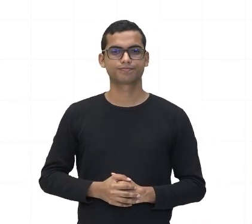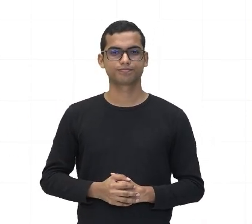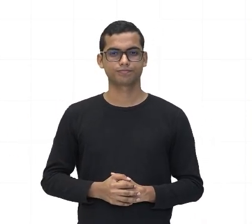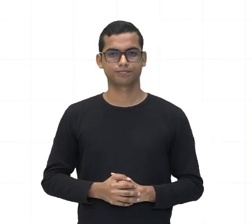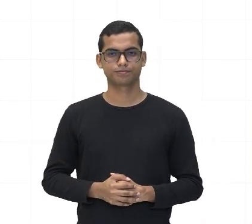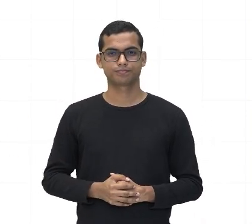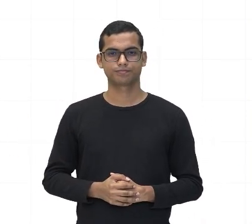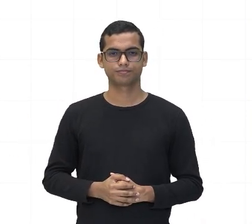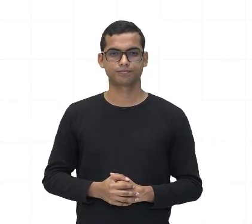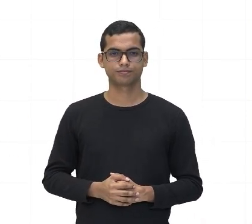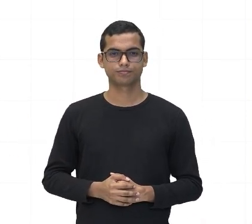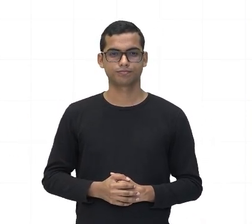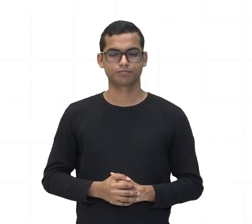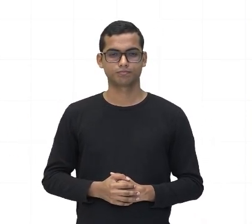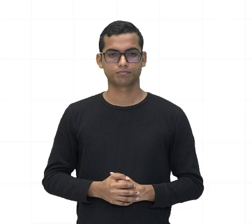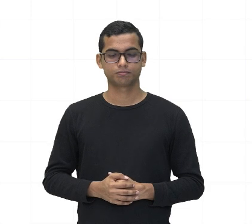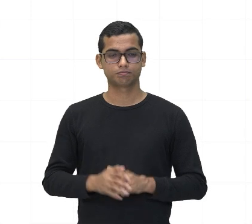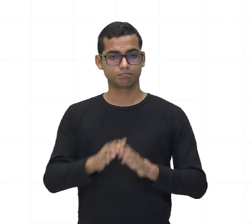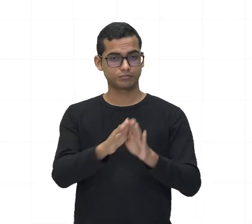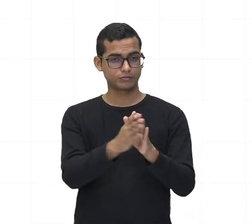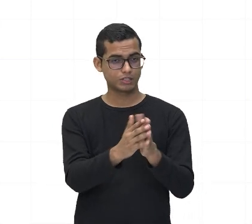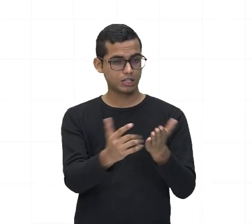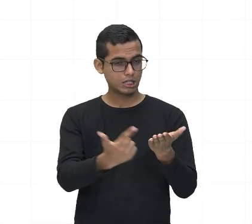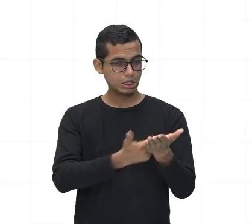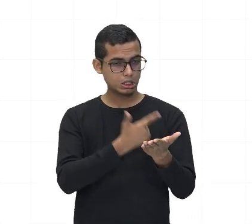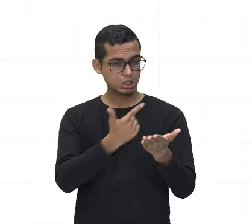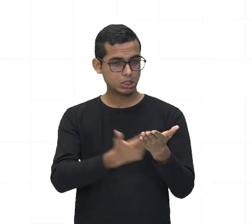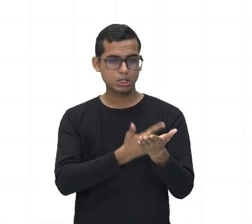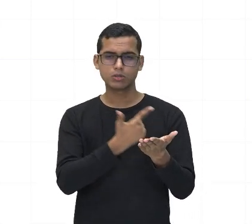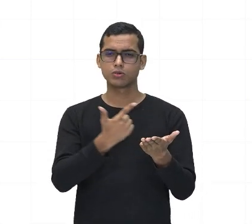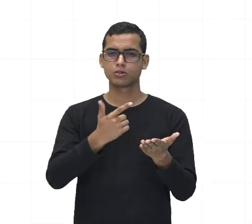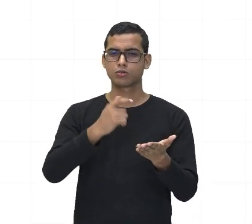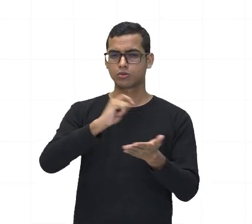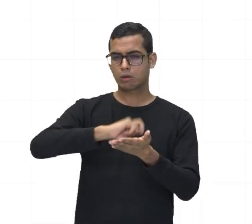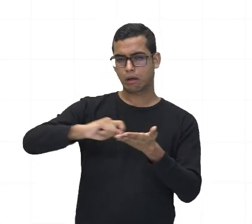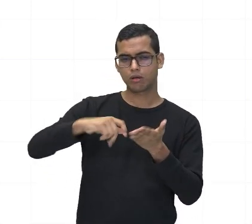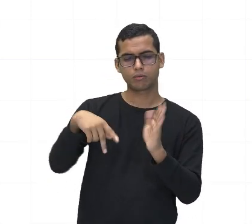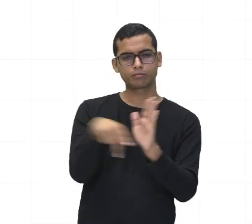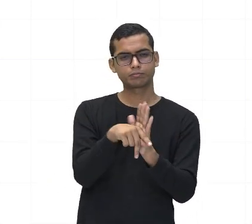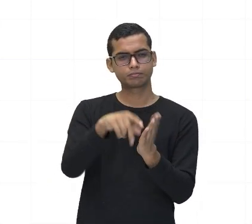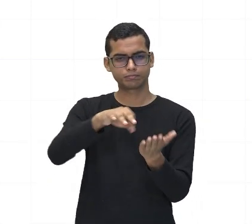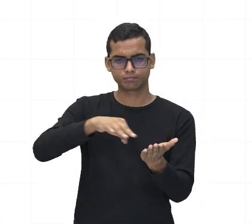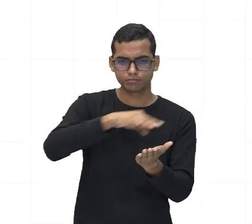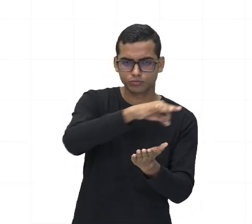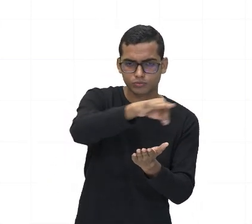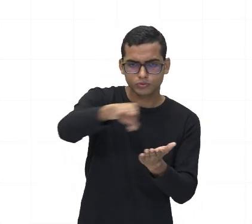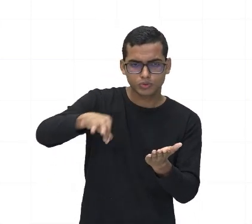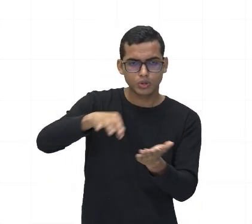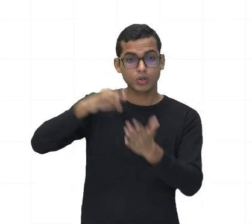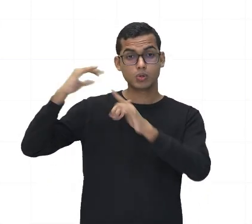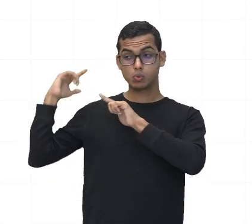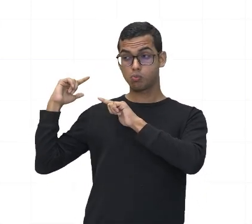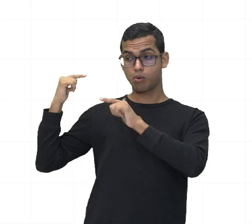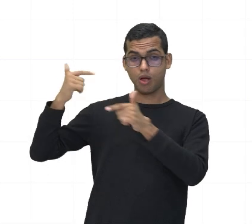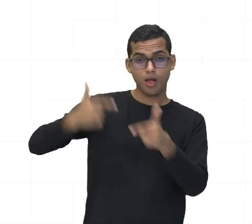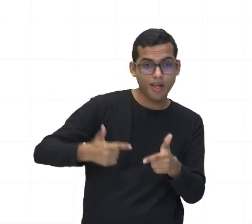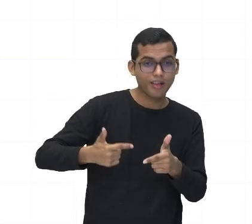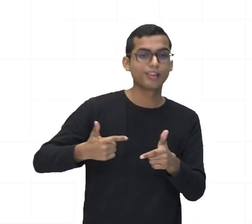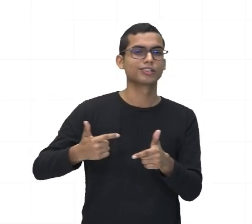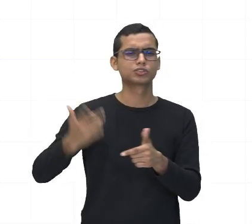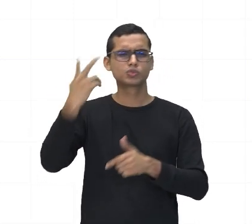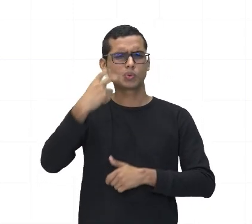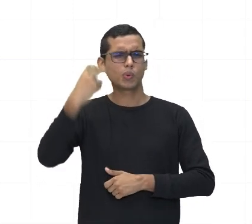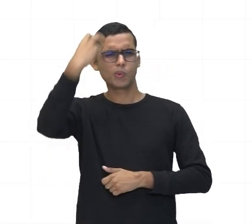Os escritos sagrados e tradições de diferentes culturas e religiões oferecem